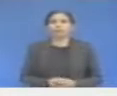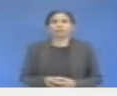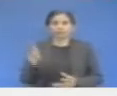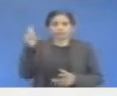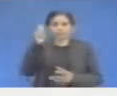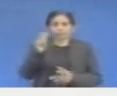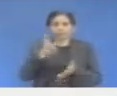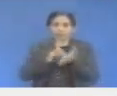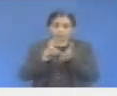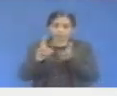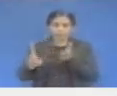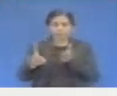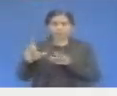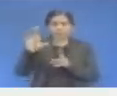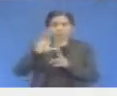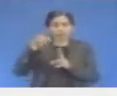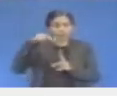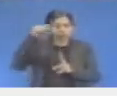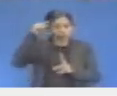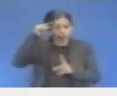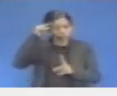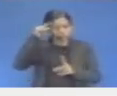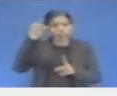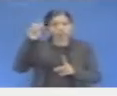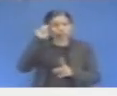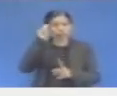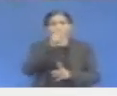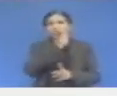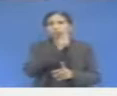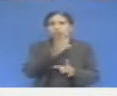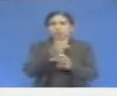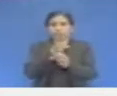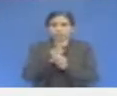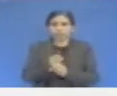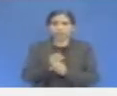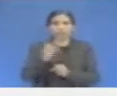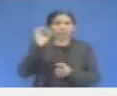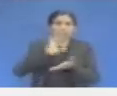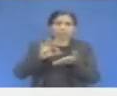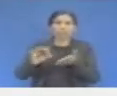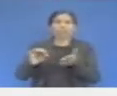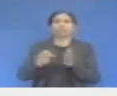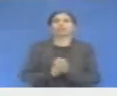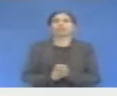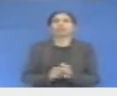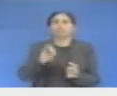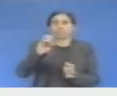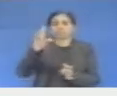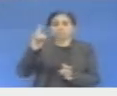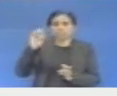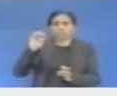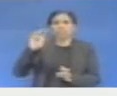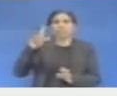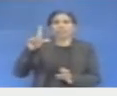Terça-feira, semana nesse fim, governo da Urumatanrua sim audiência o ex-secretário-estado e igualdade de gênero. E Delta Maria Rodrigues,